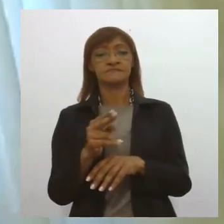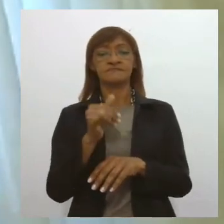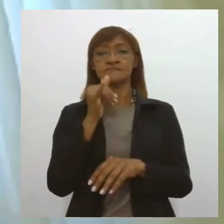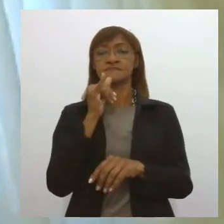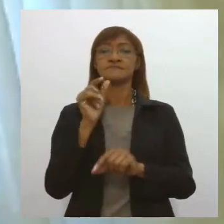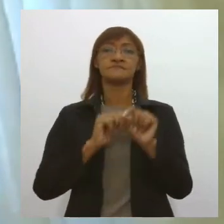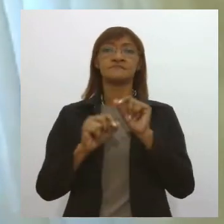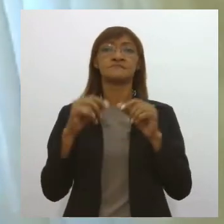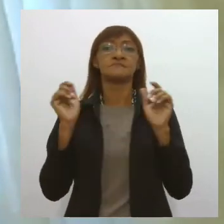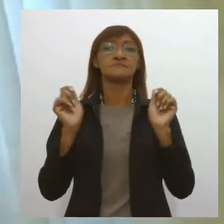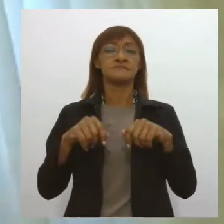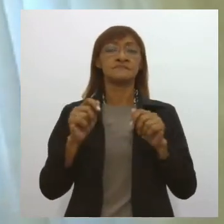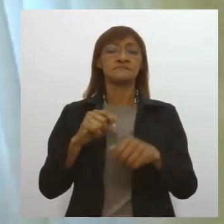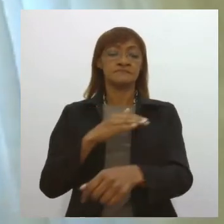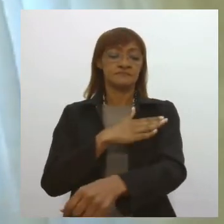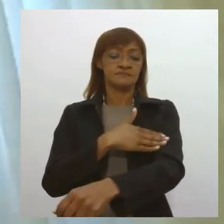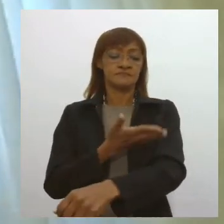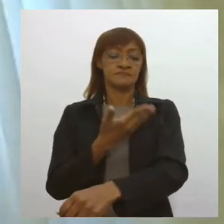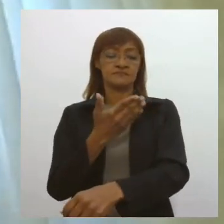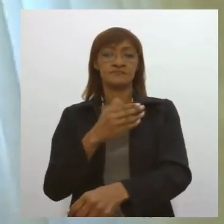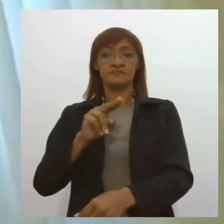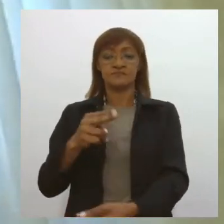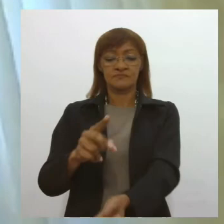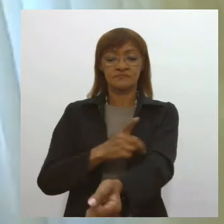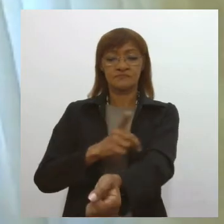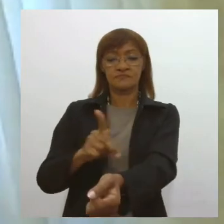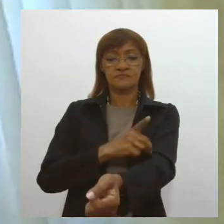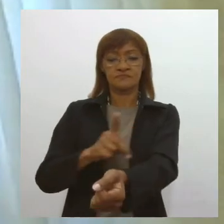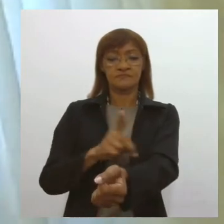como hipertensão, diabetes, isso vai predispor, né,